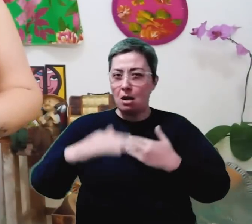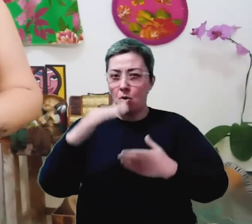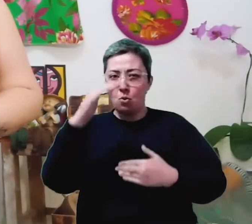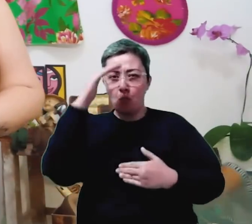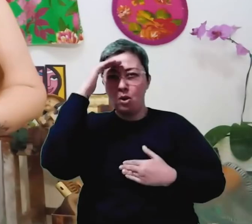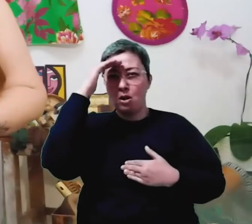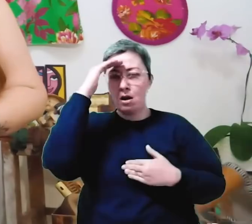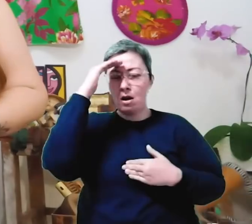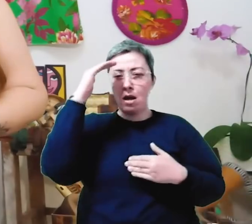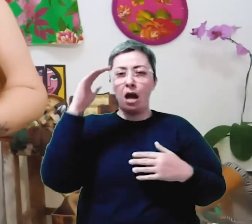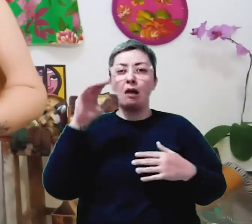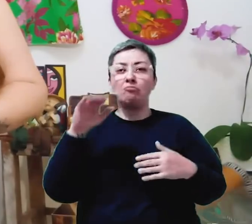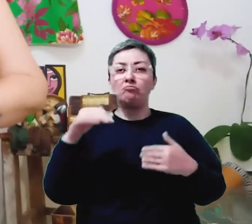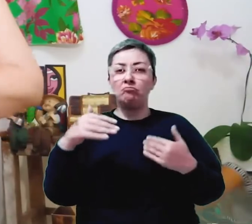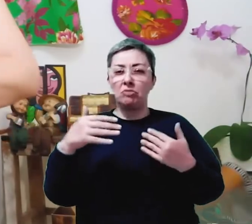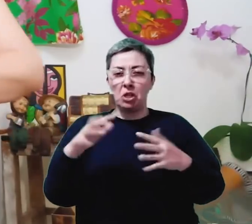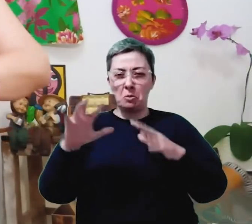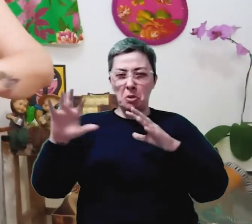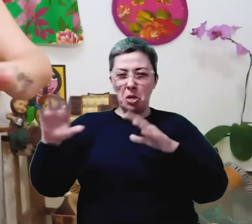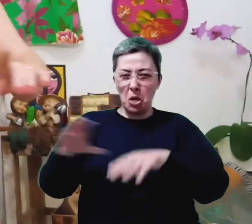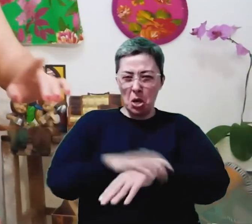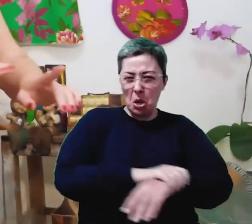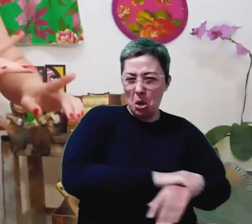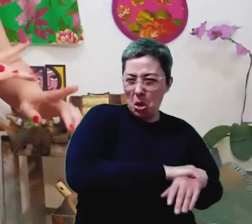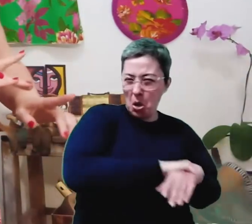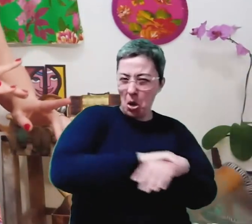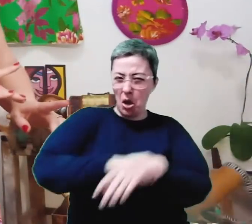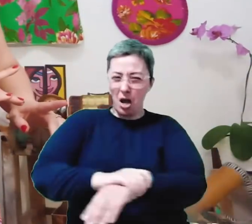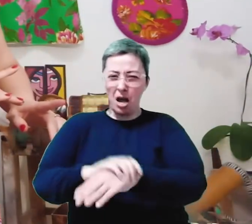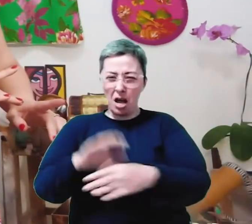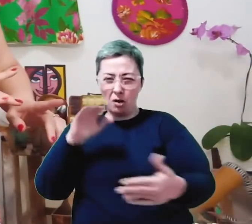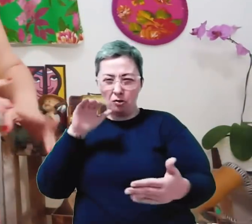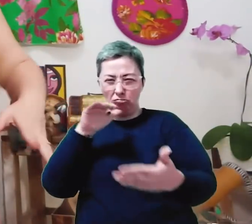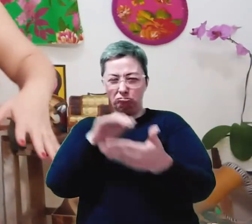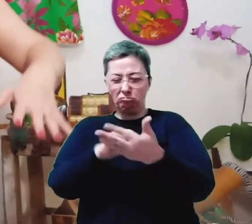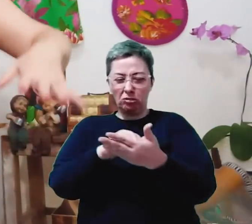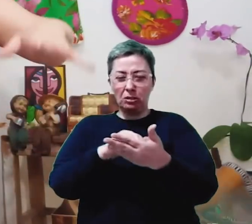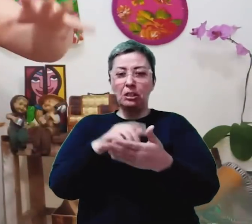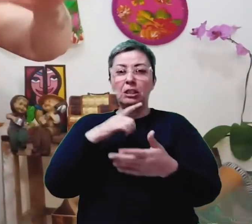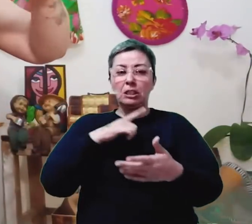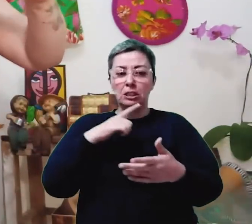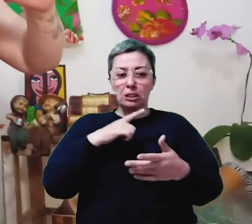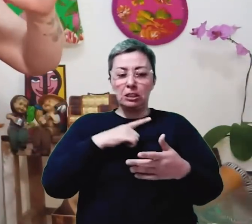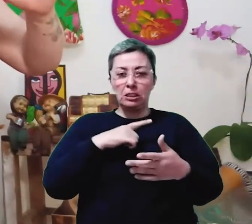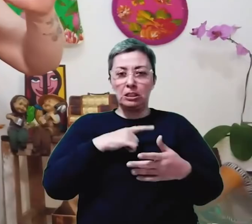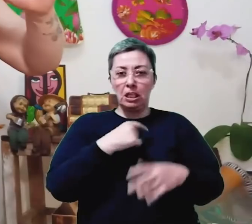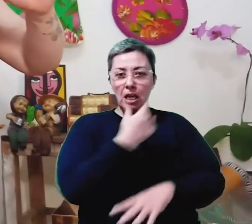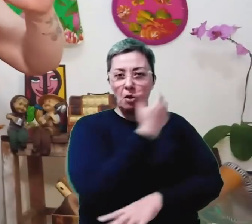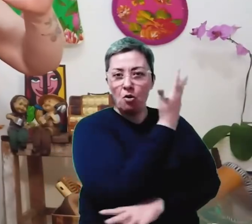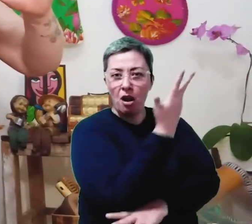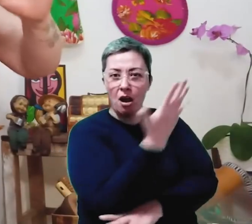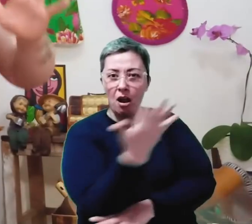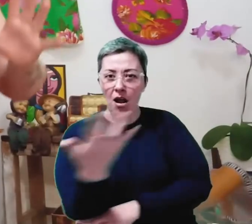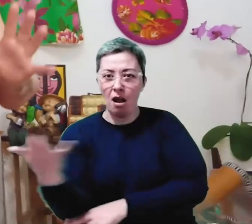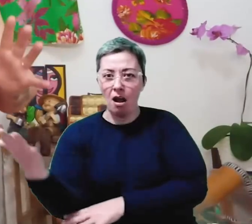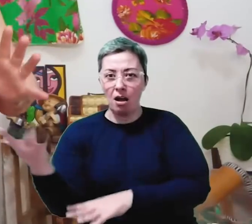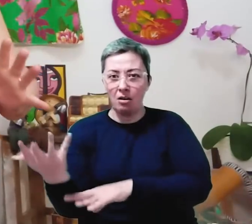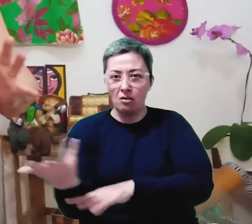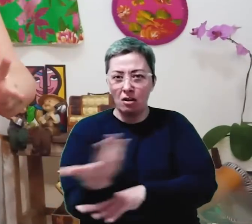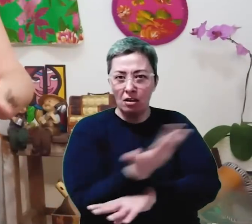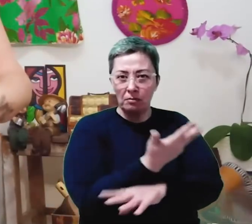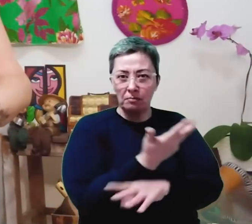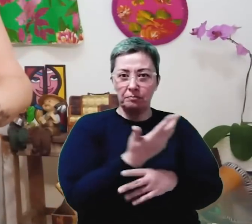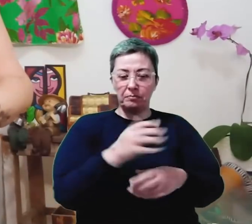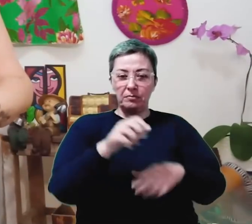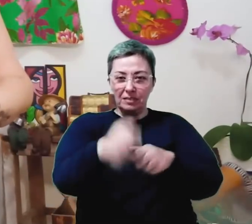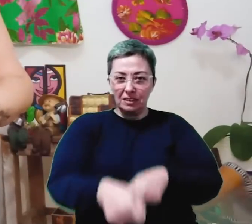enraivecida e então levou a menina para o fundo do quintal, onde tinha um capinzal, e enterrou